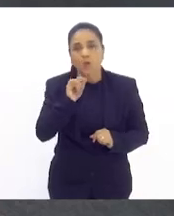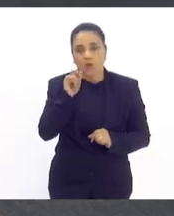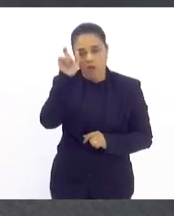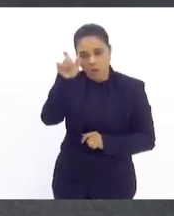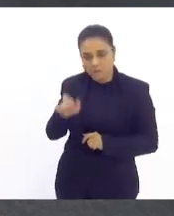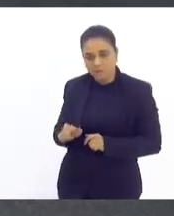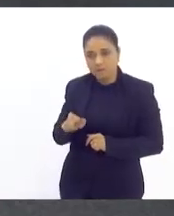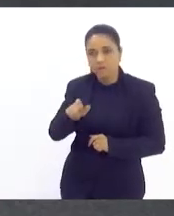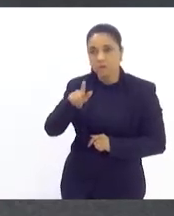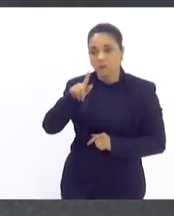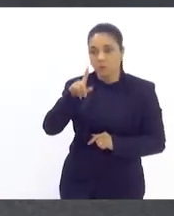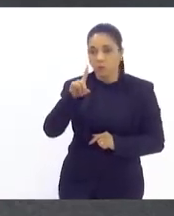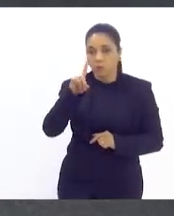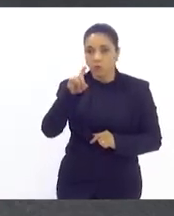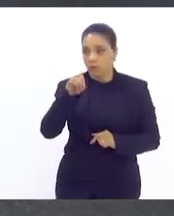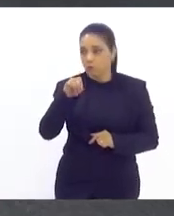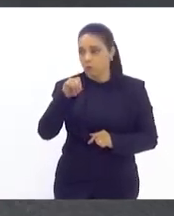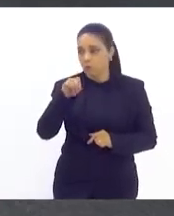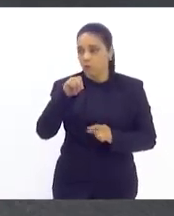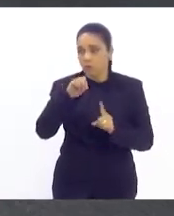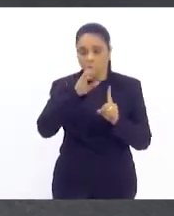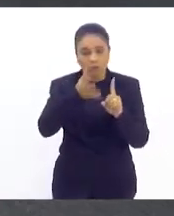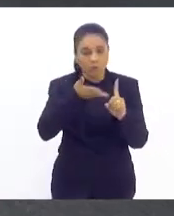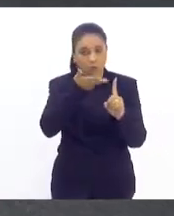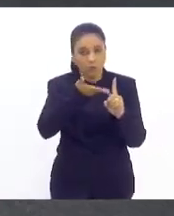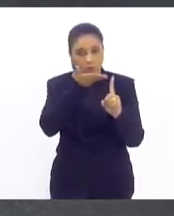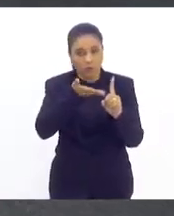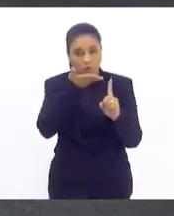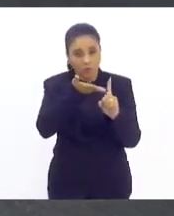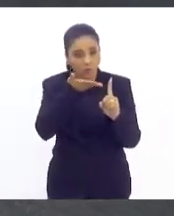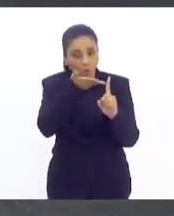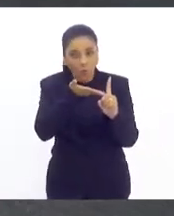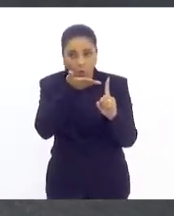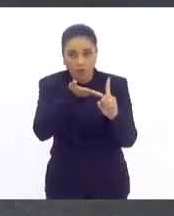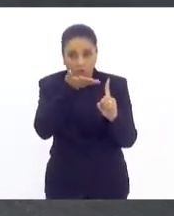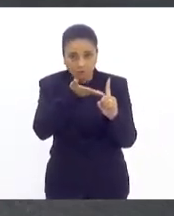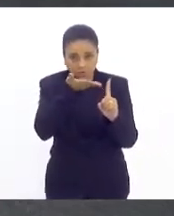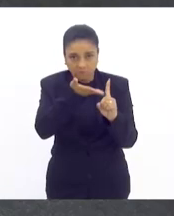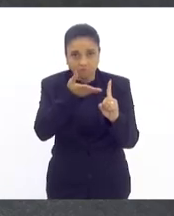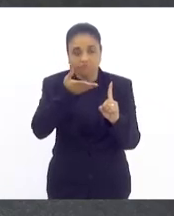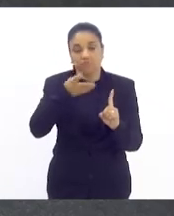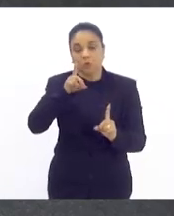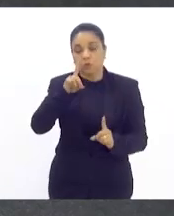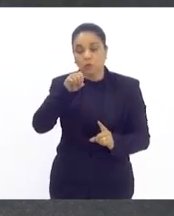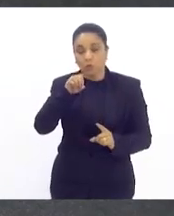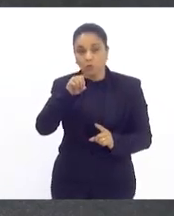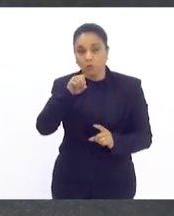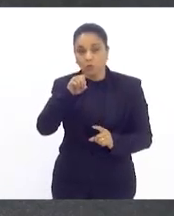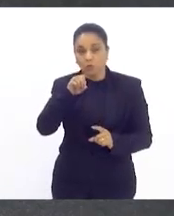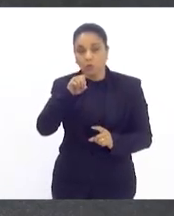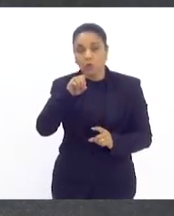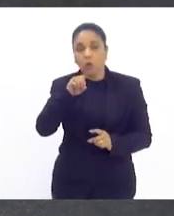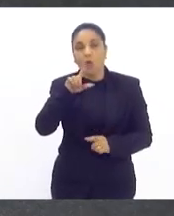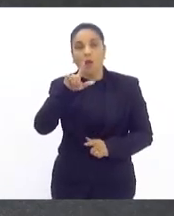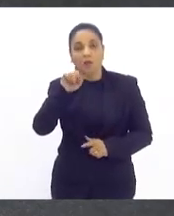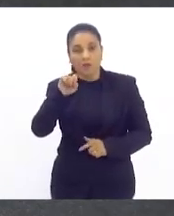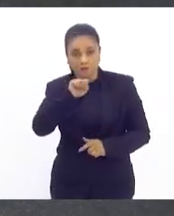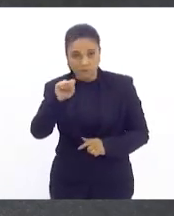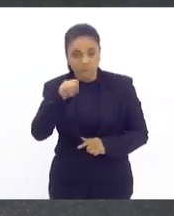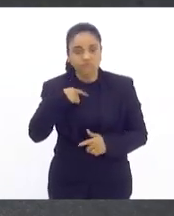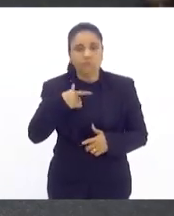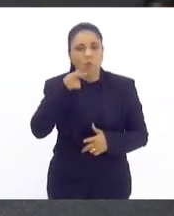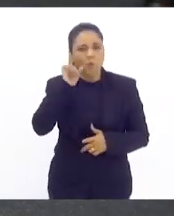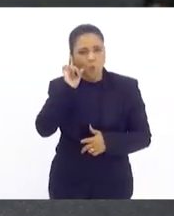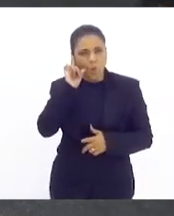né ontem deputado Carlos Mickey que acompanhou muito as doulas elas estiveram presentes na nossa